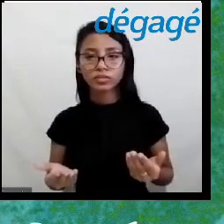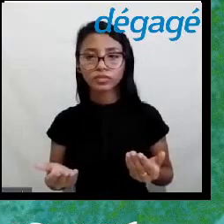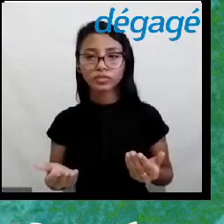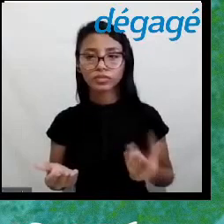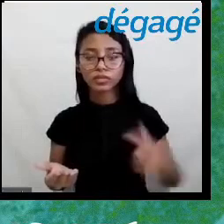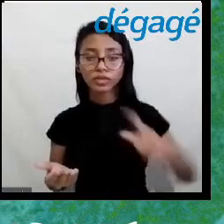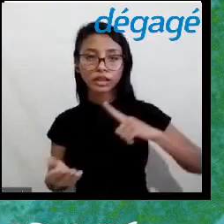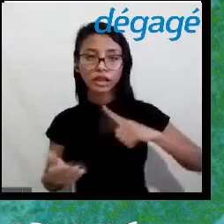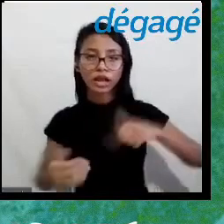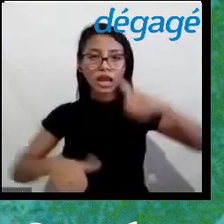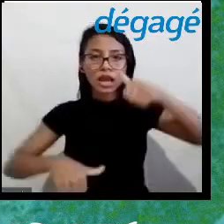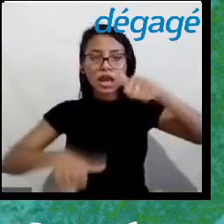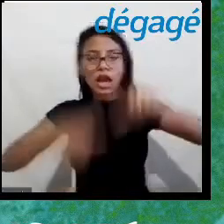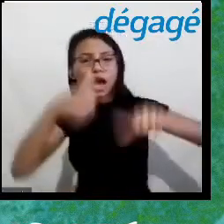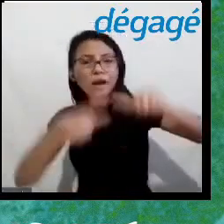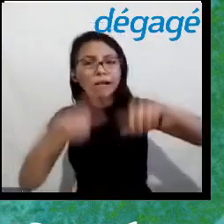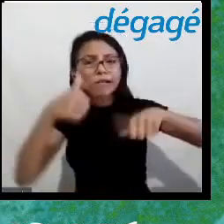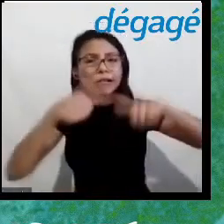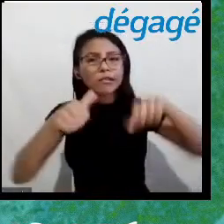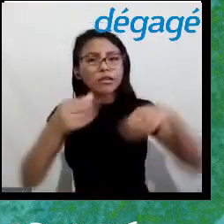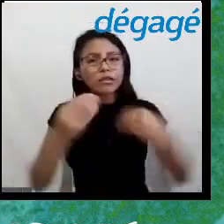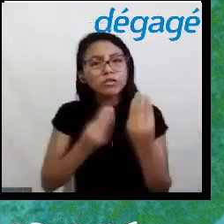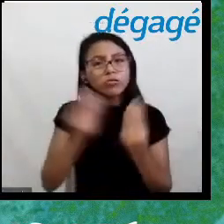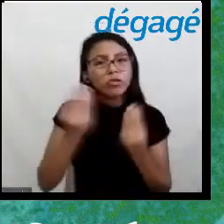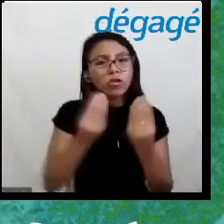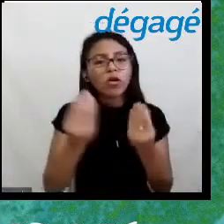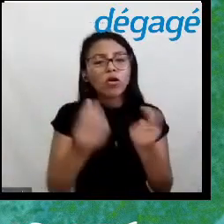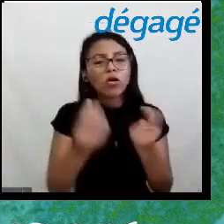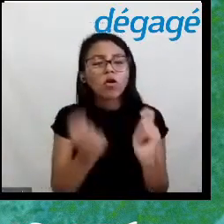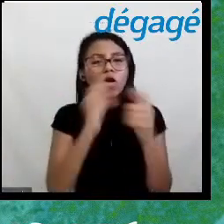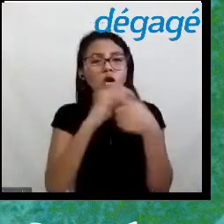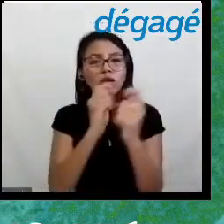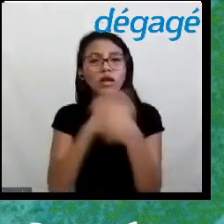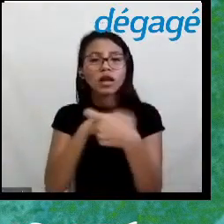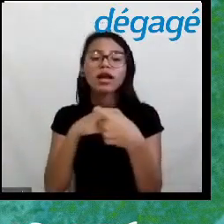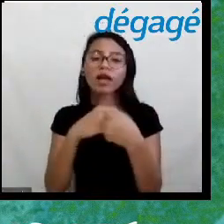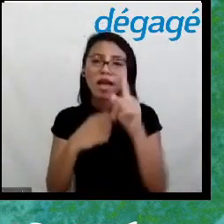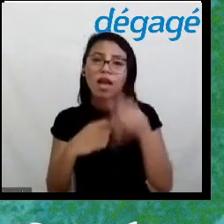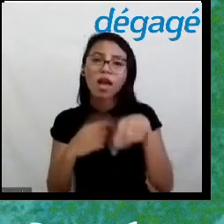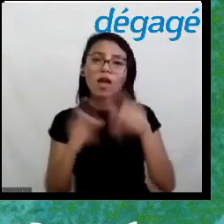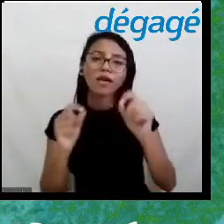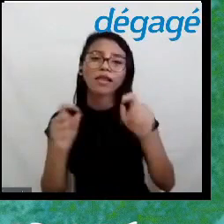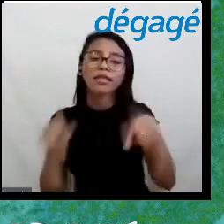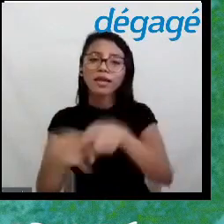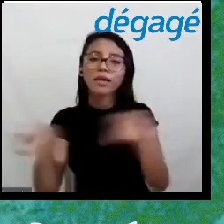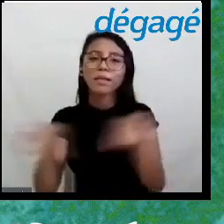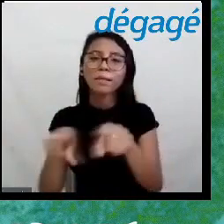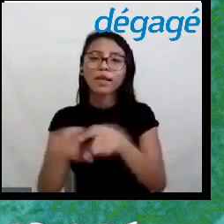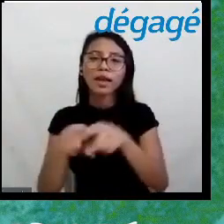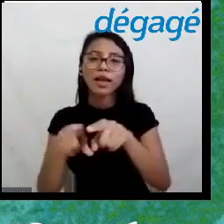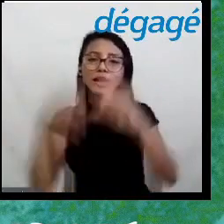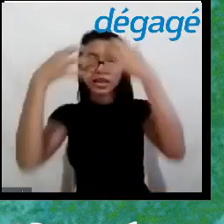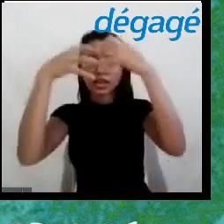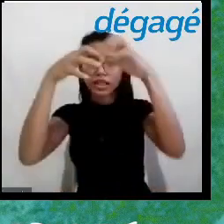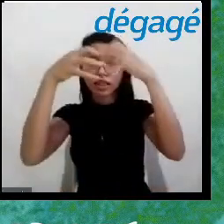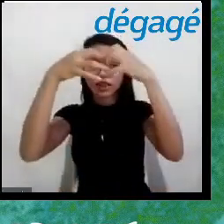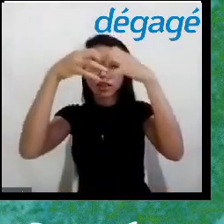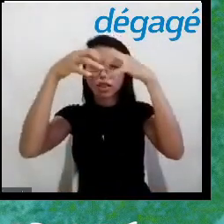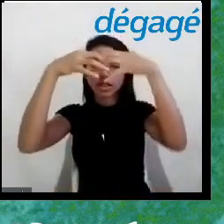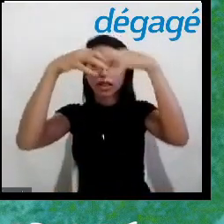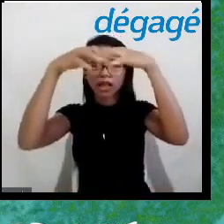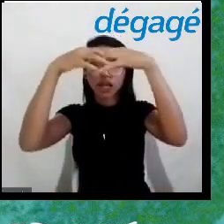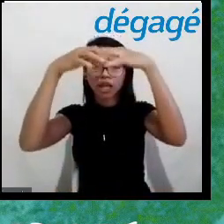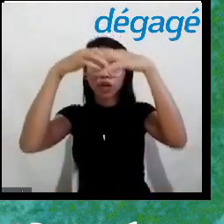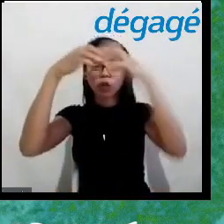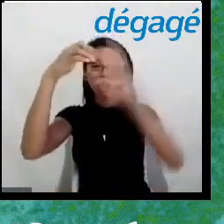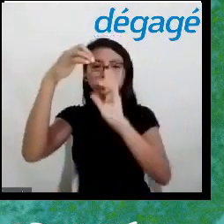eles conseguem modificar, como foi o caso da neurodiversidade, né? Que eles puderam ver